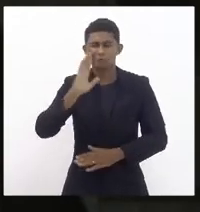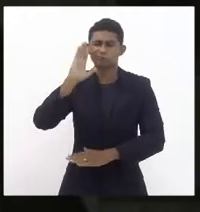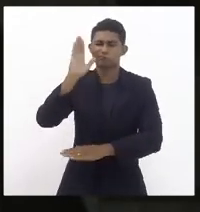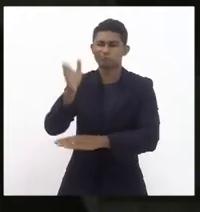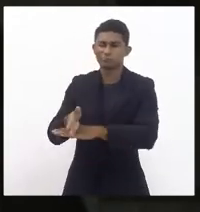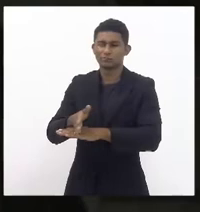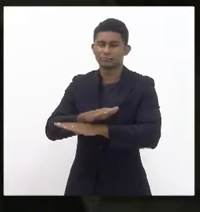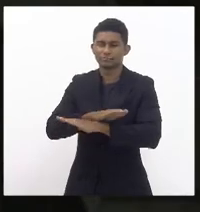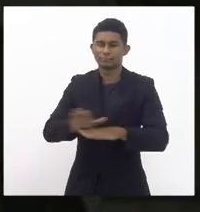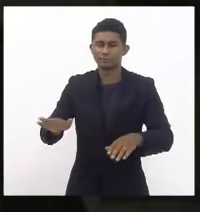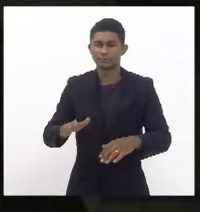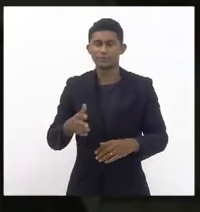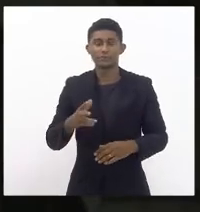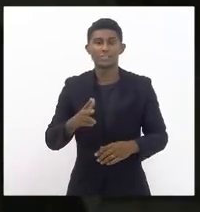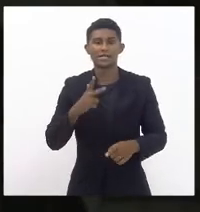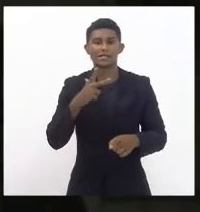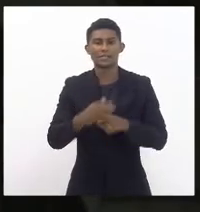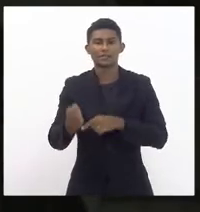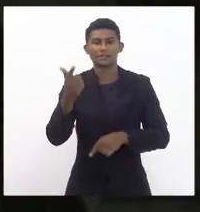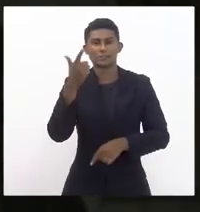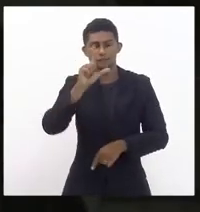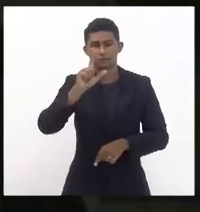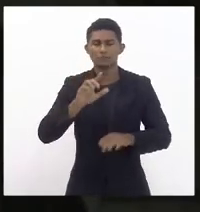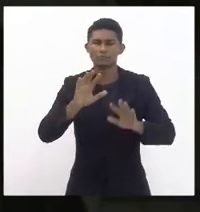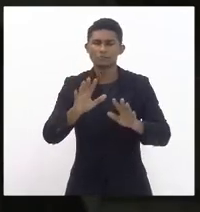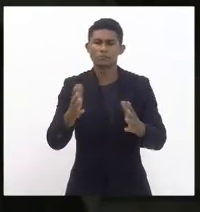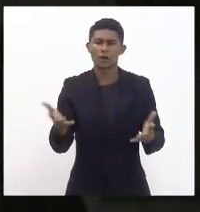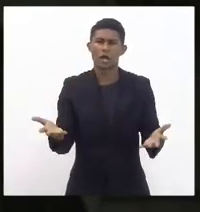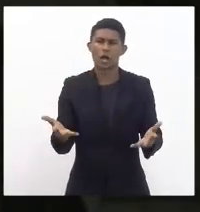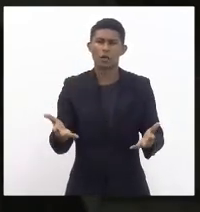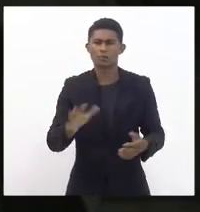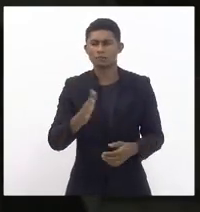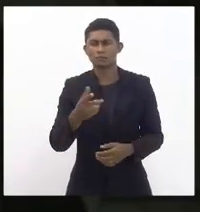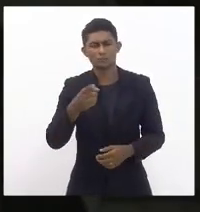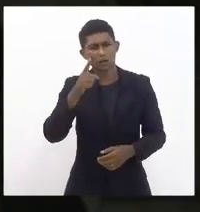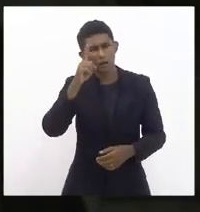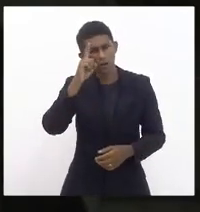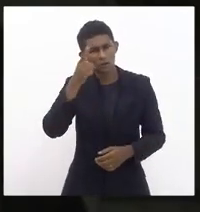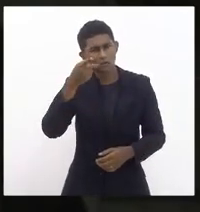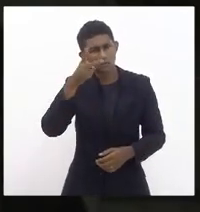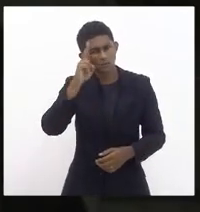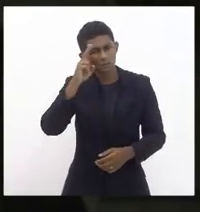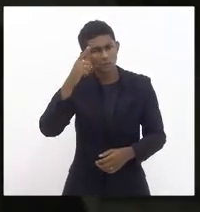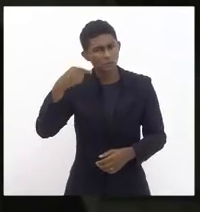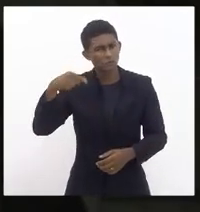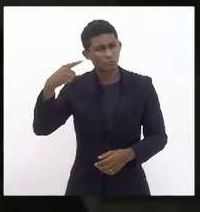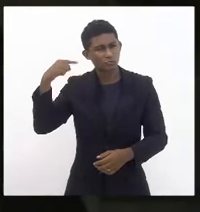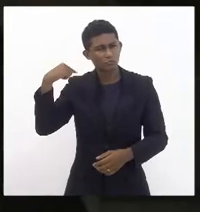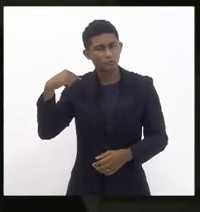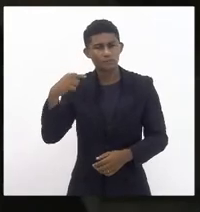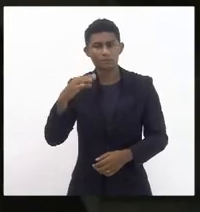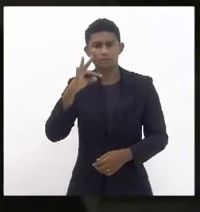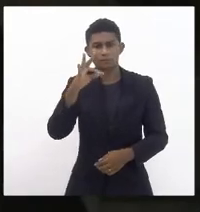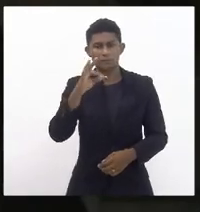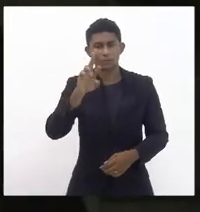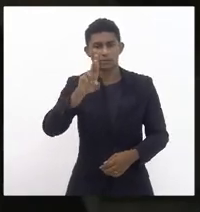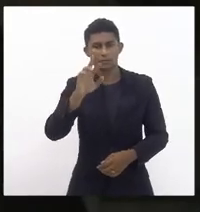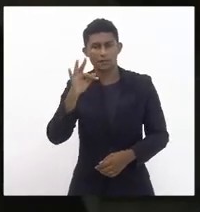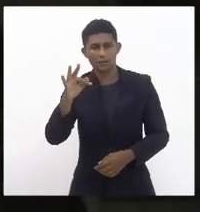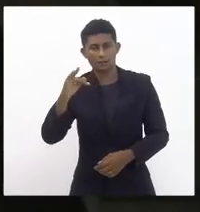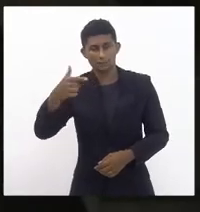vitória e agora nas últimas 48 horas o trf2